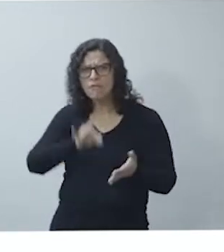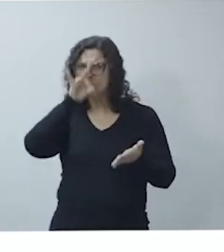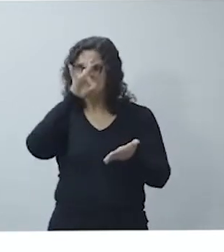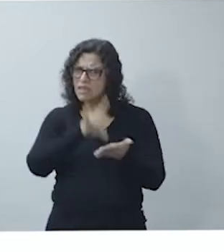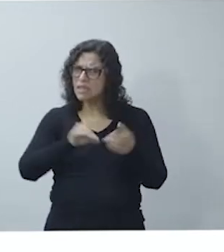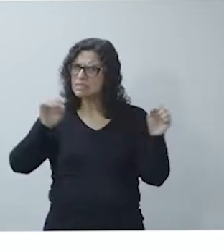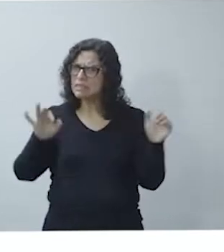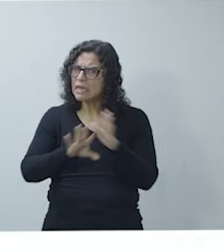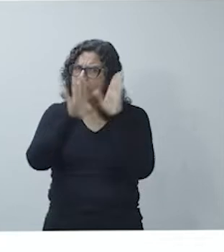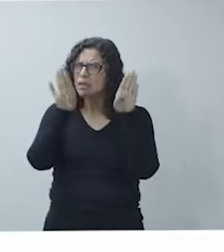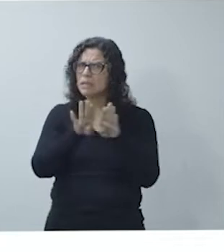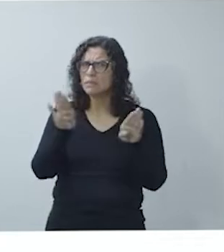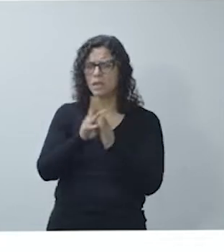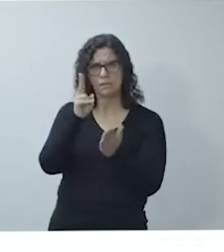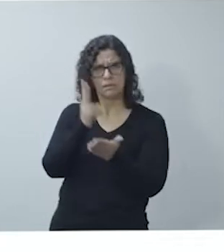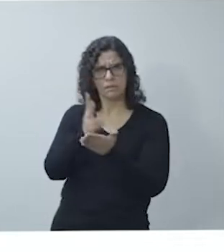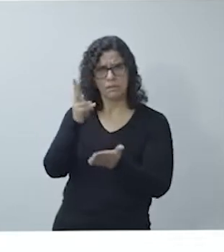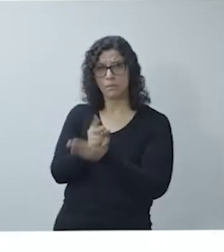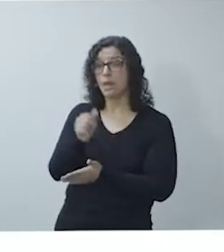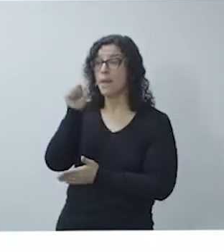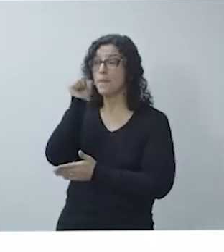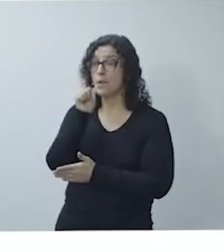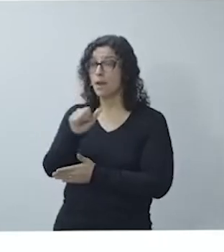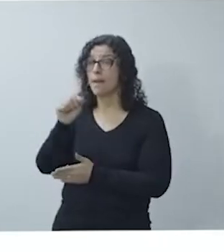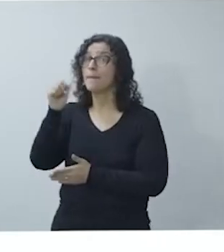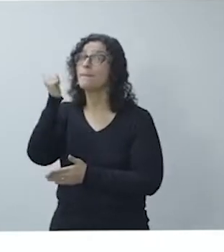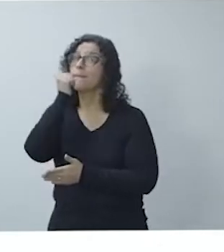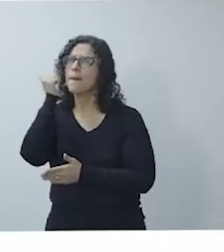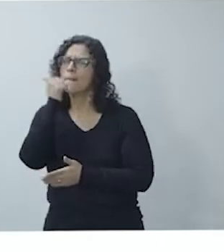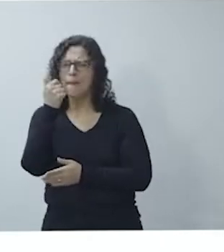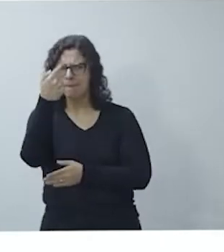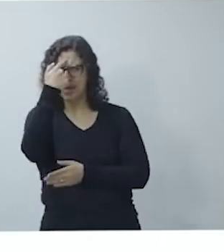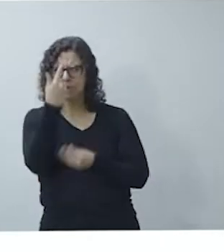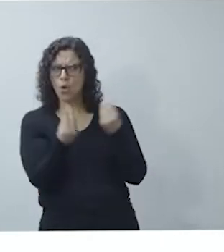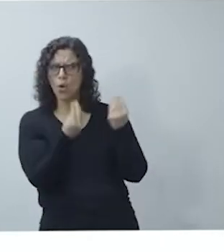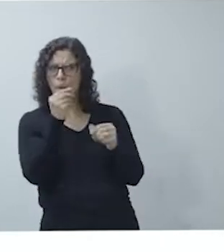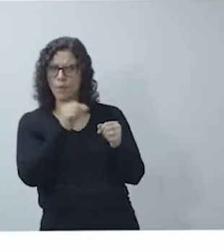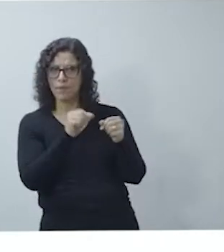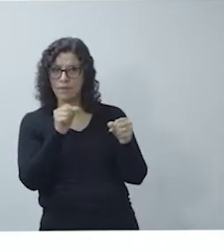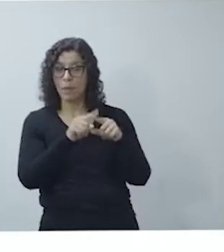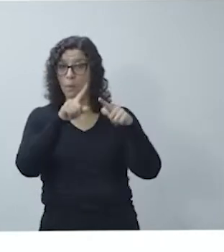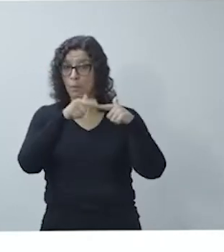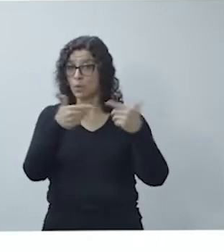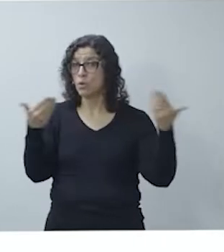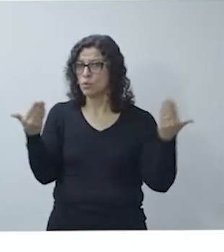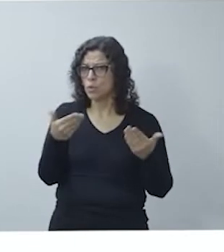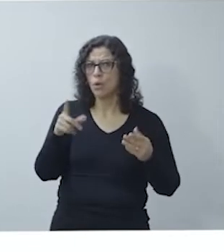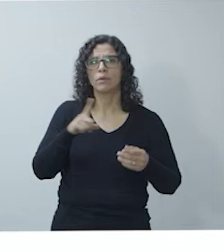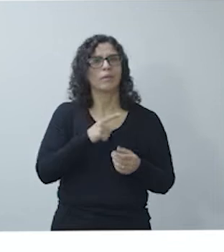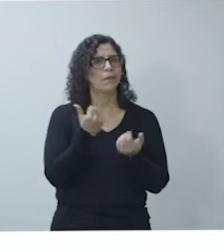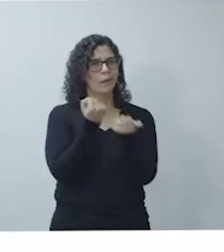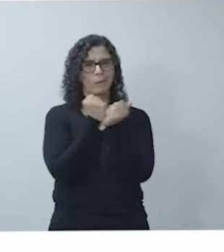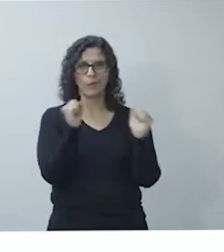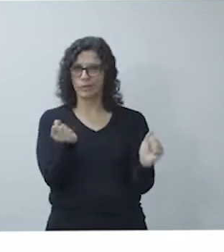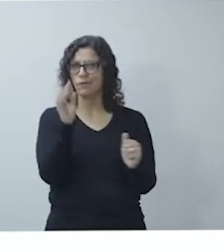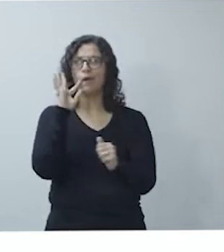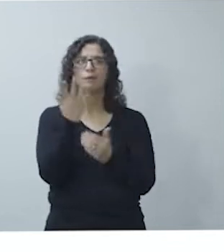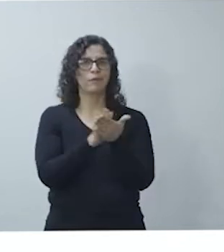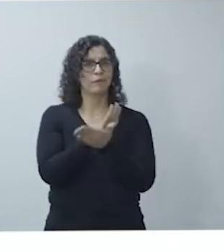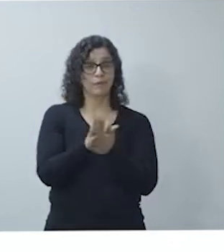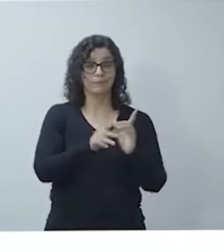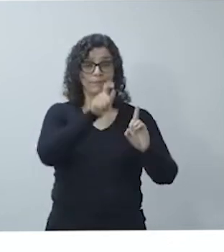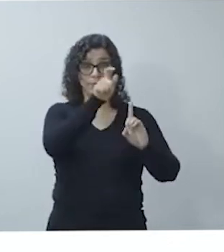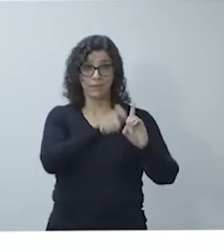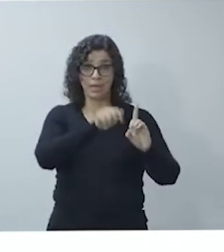Alarmada, a digna senhora pensou em tomar providências. Foi-lhe impossível.